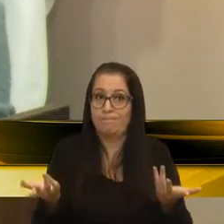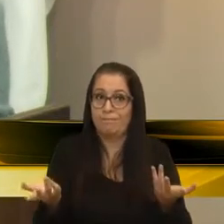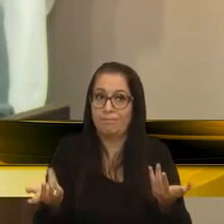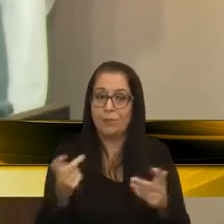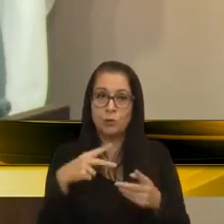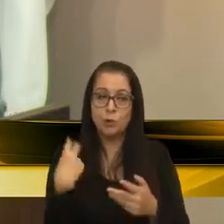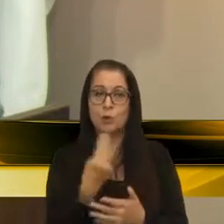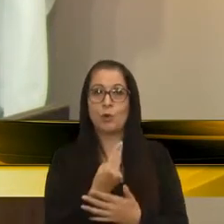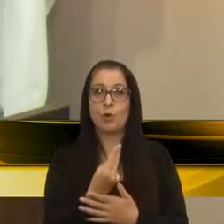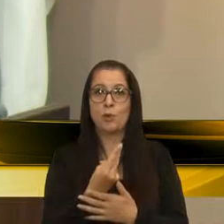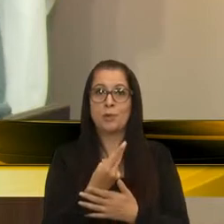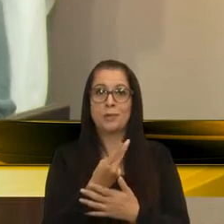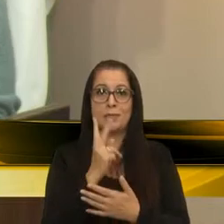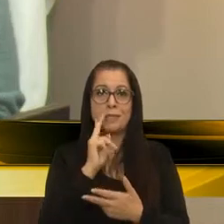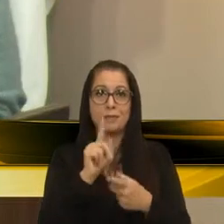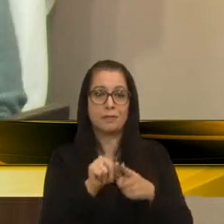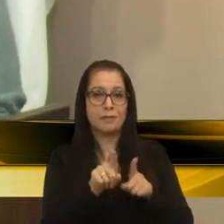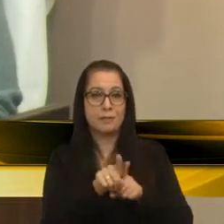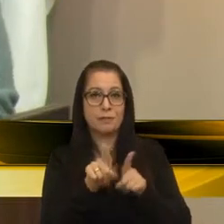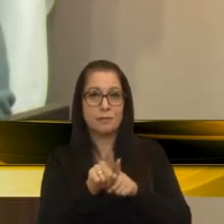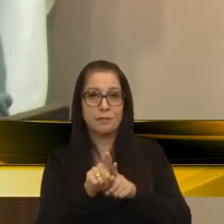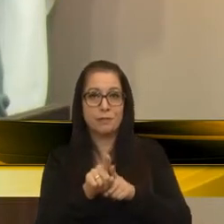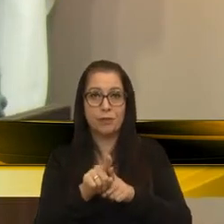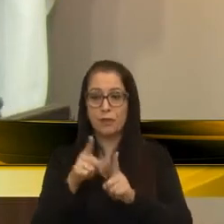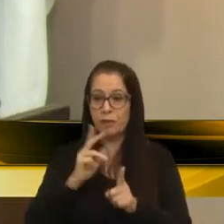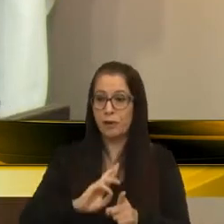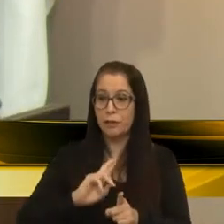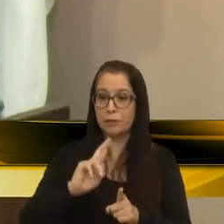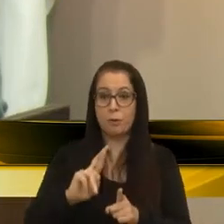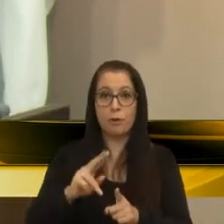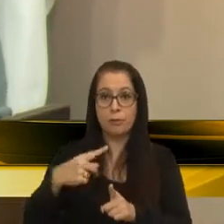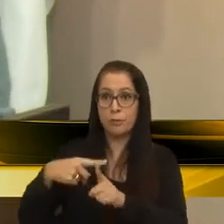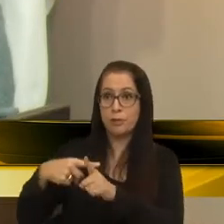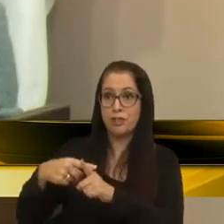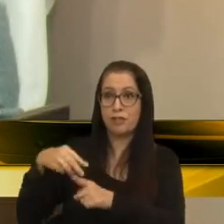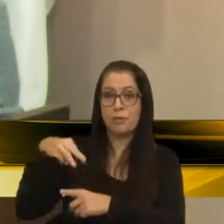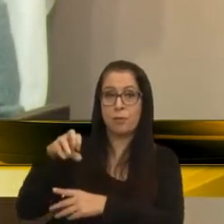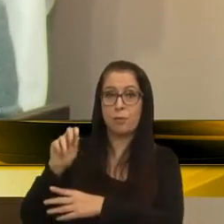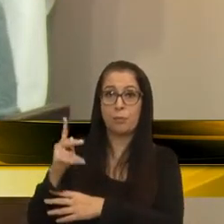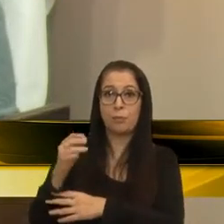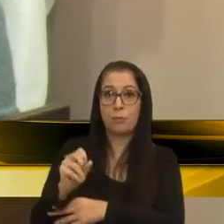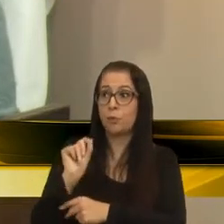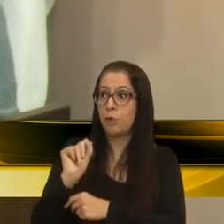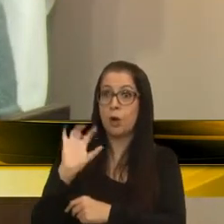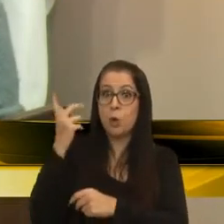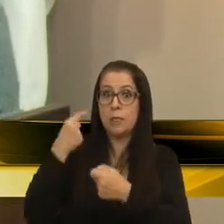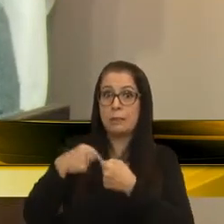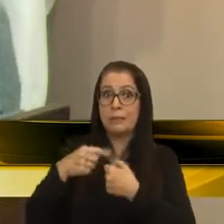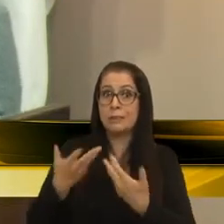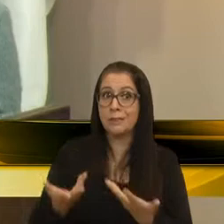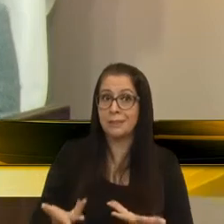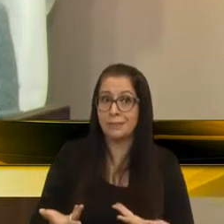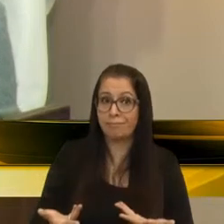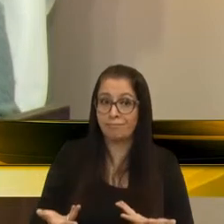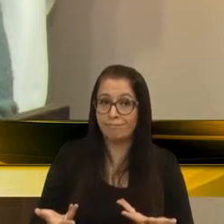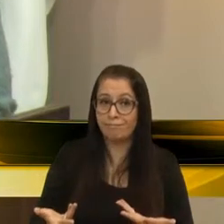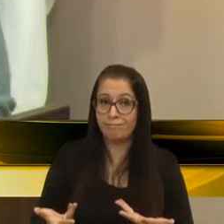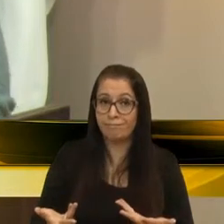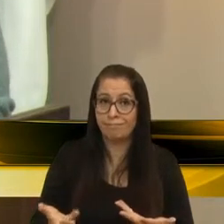Se nós for condenado no caso Manha Bosco, que nós continuar nesse ritmo, o que vai ser de Caxias? Né?